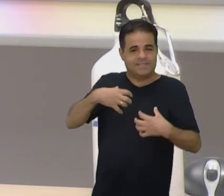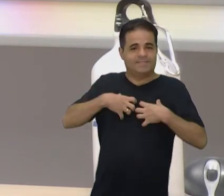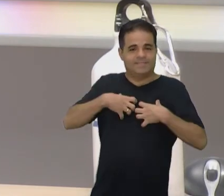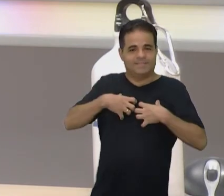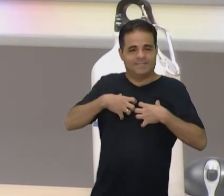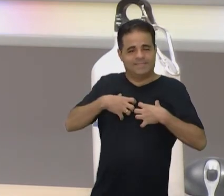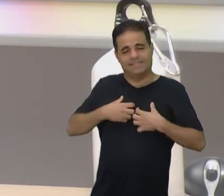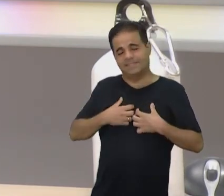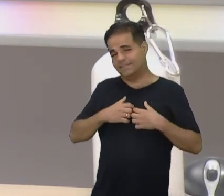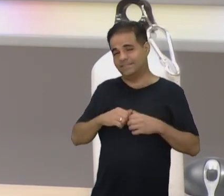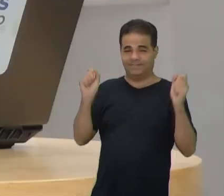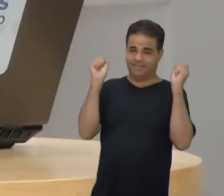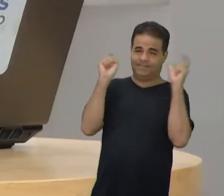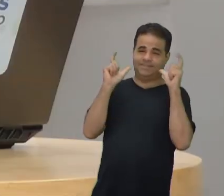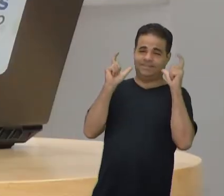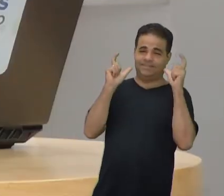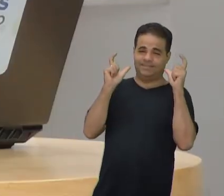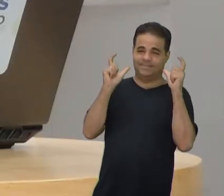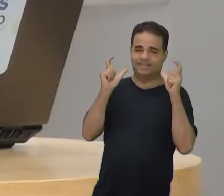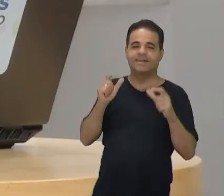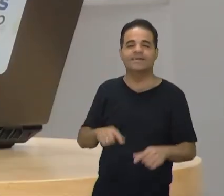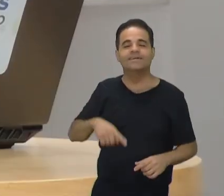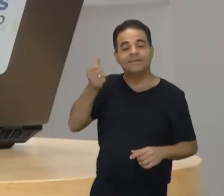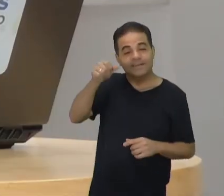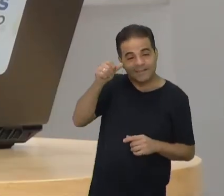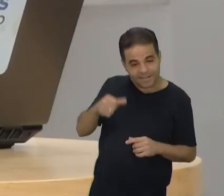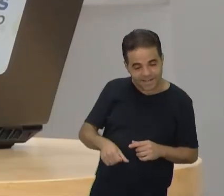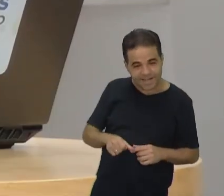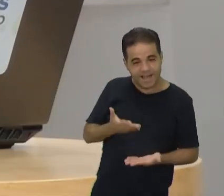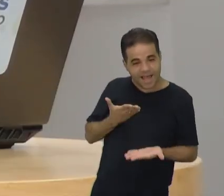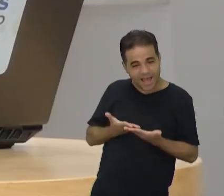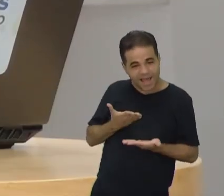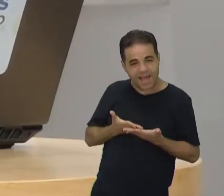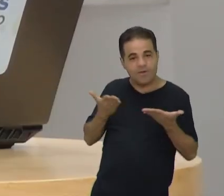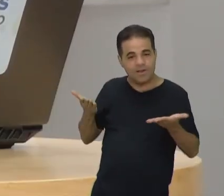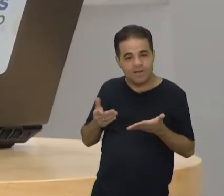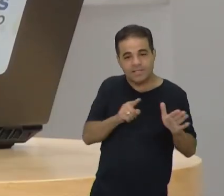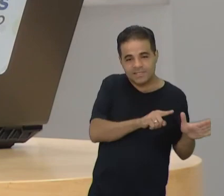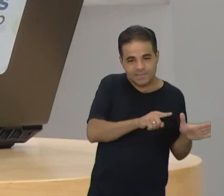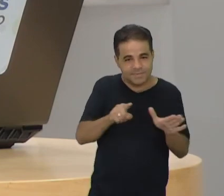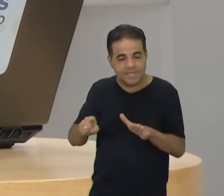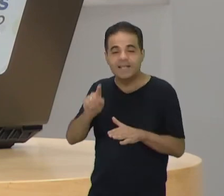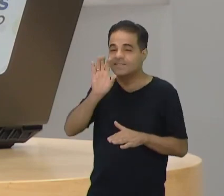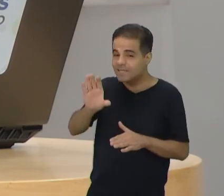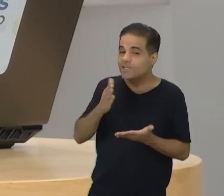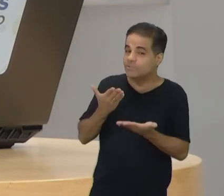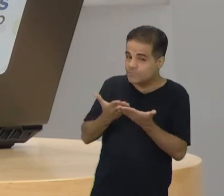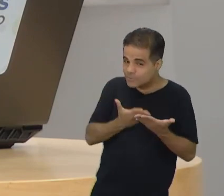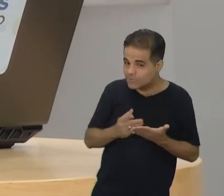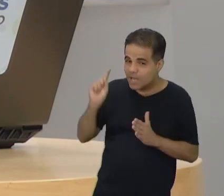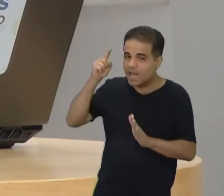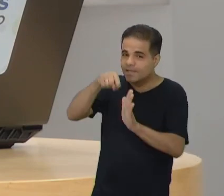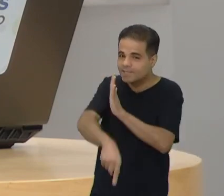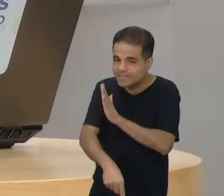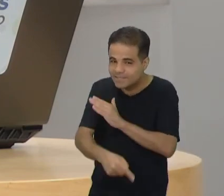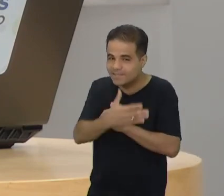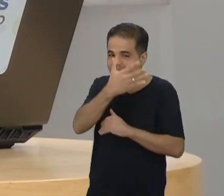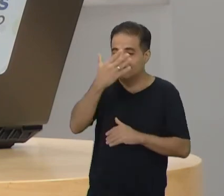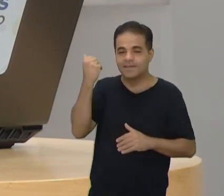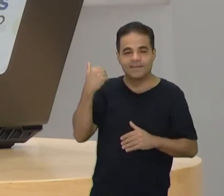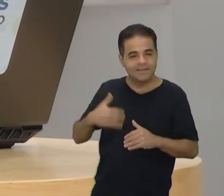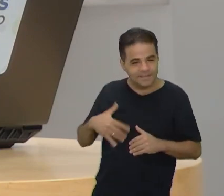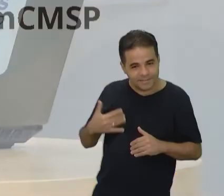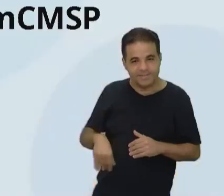já... Queria que vocês avaliassem a nossa aula de hoje com a Semana CEI, a Semana de Estudos Intensivos. Ele vai colocar o